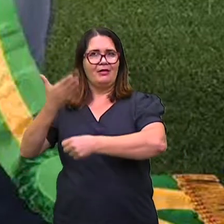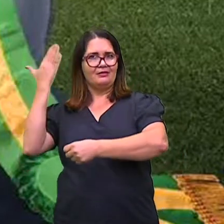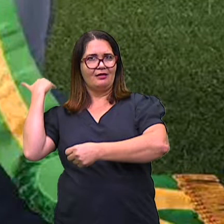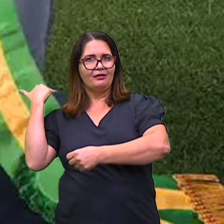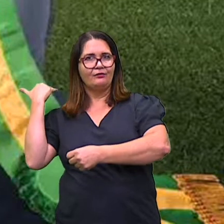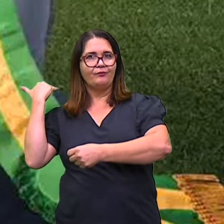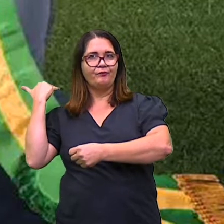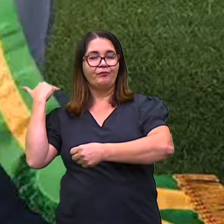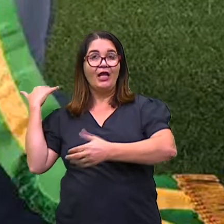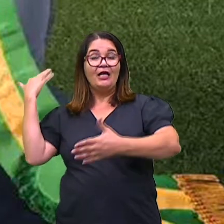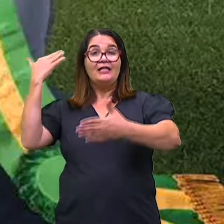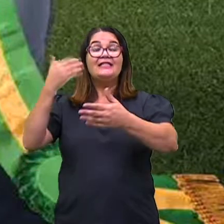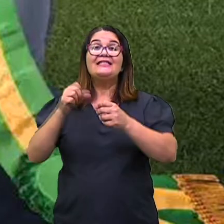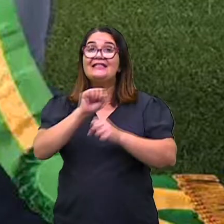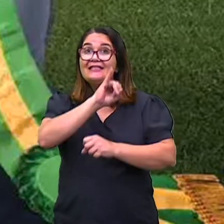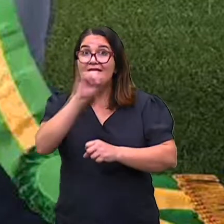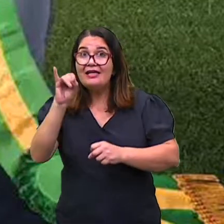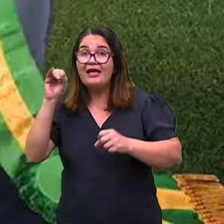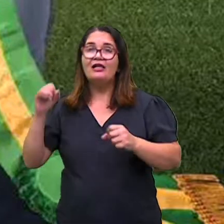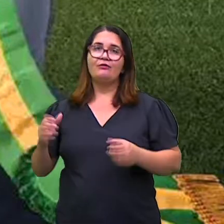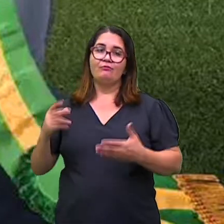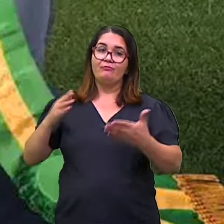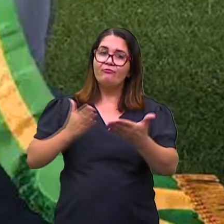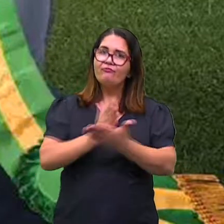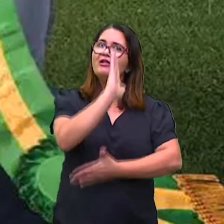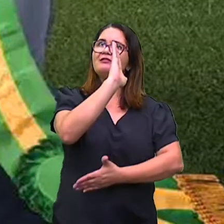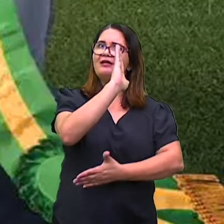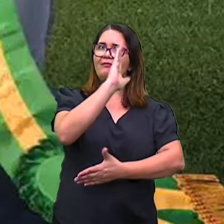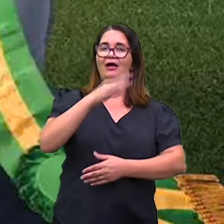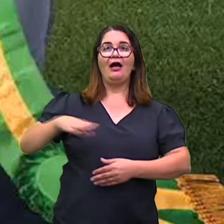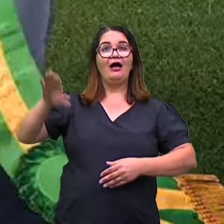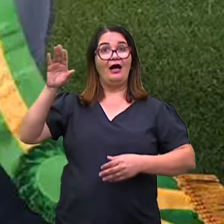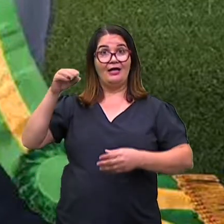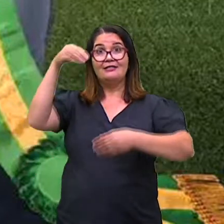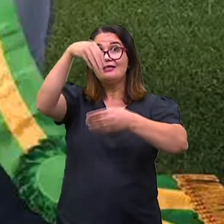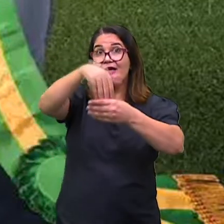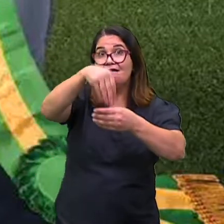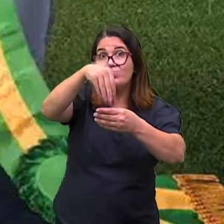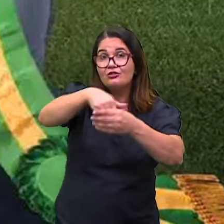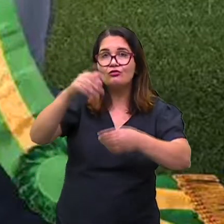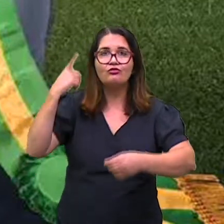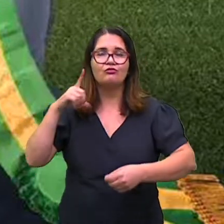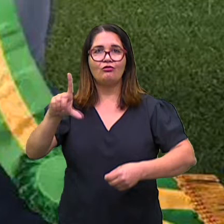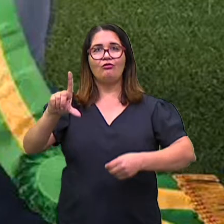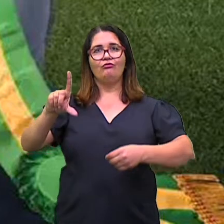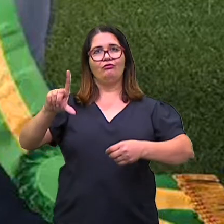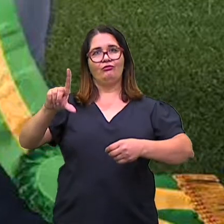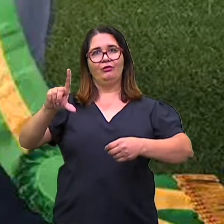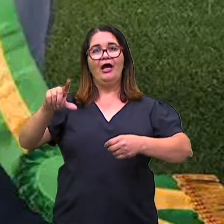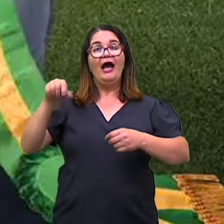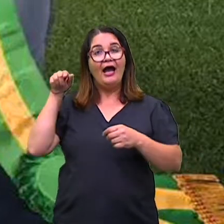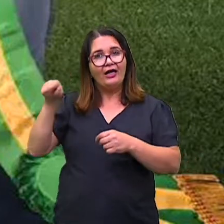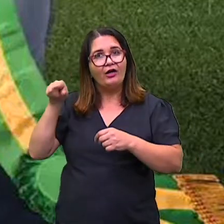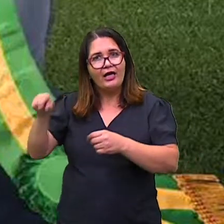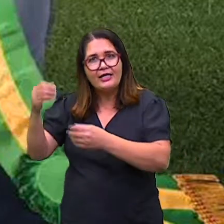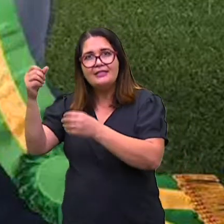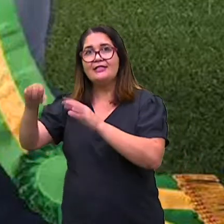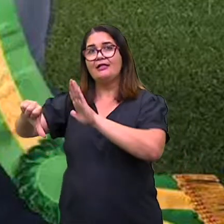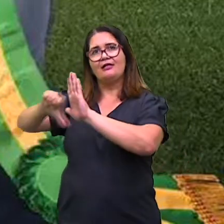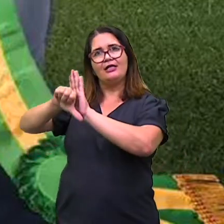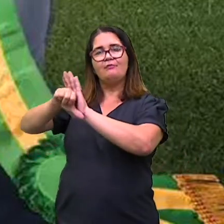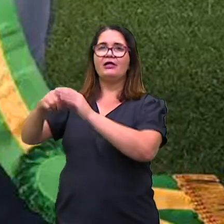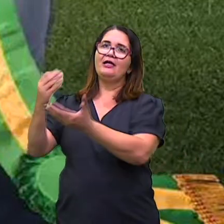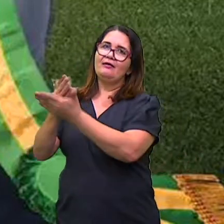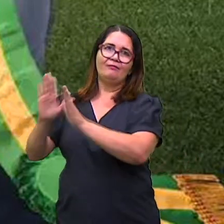uma continuidade do primeiro. E por isso seria, sim, possível iniciar um processo